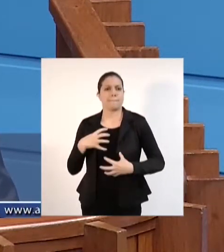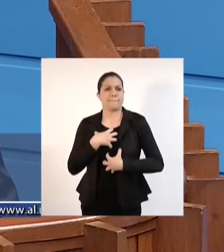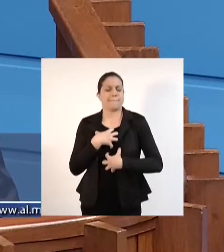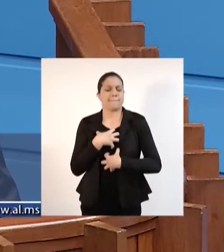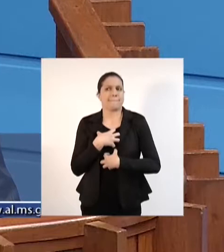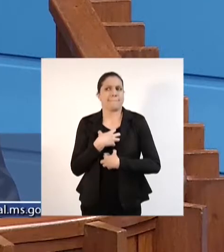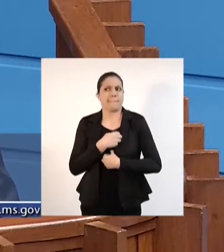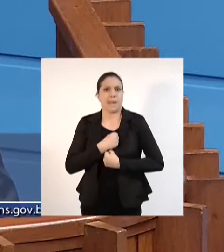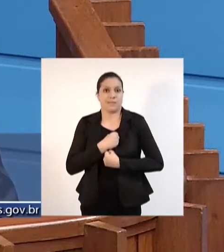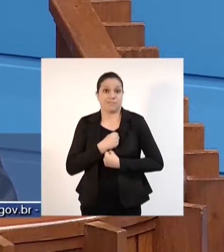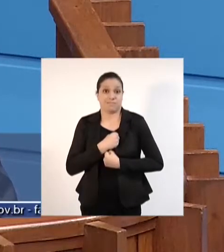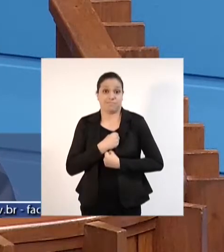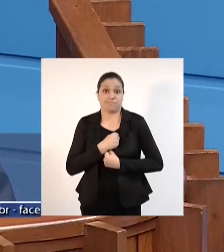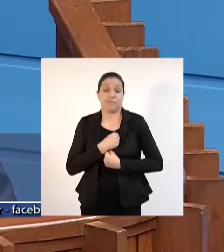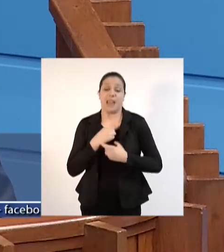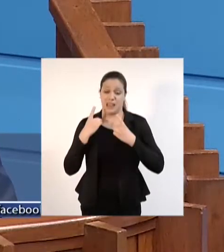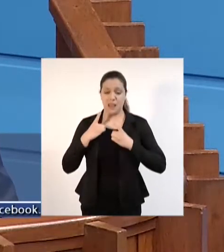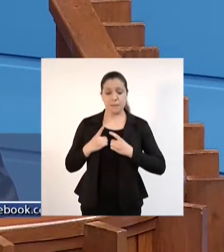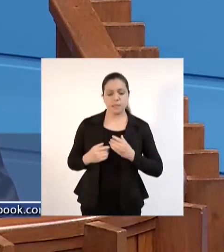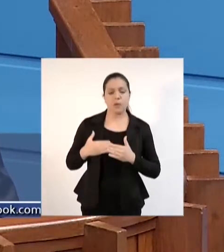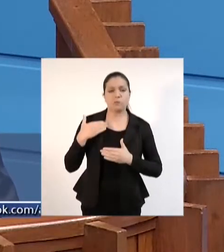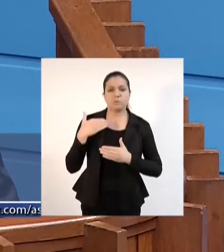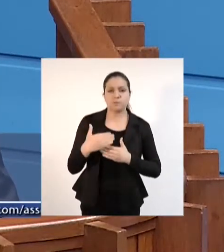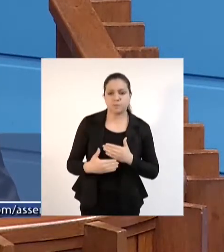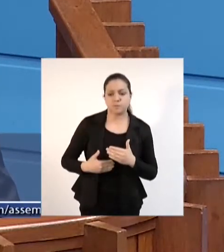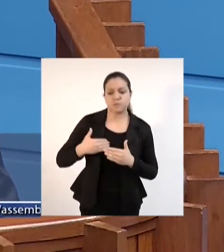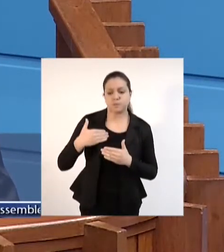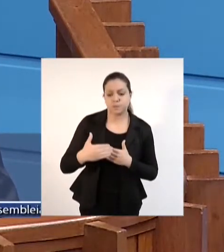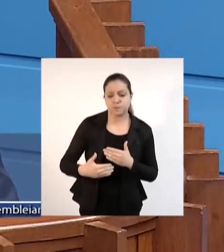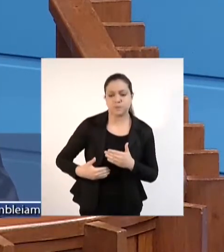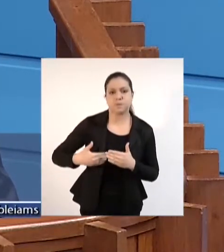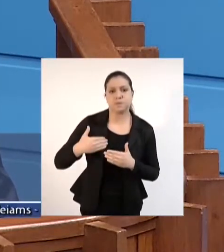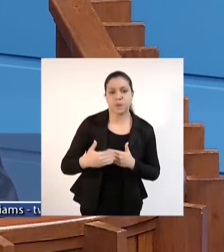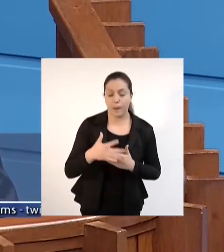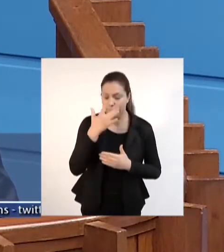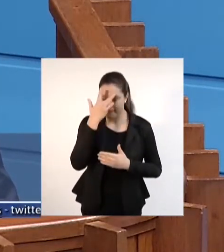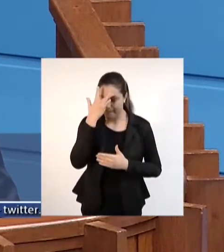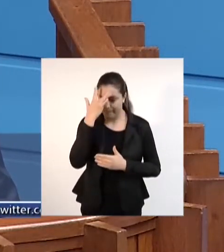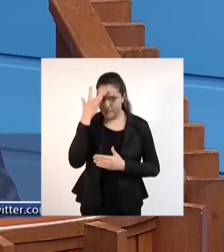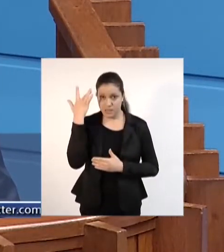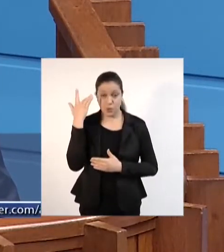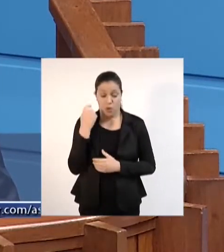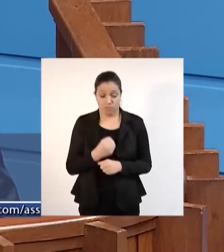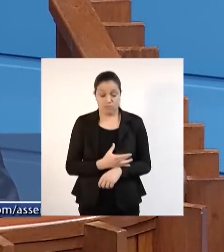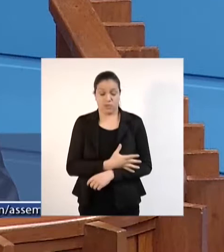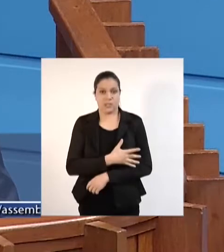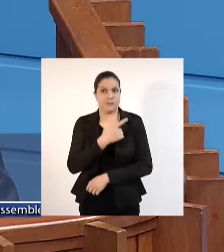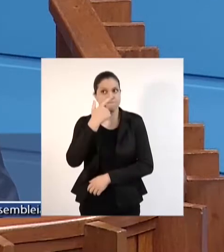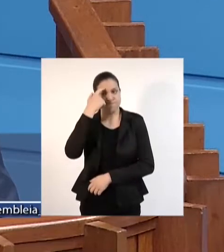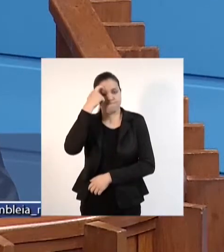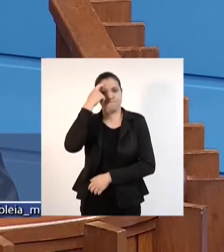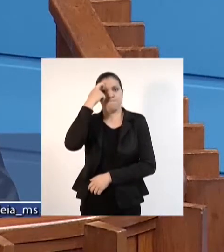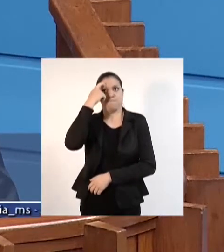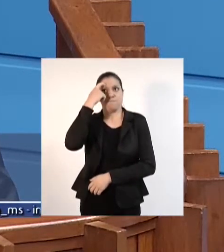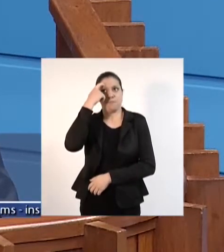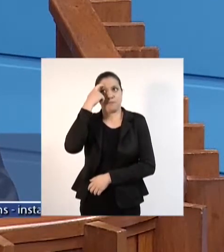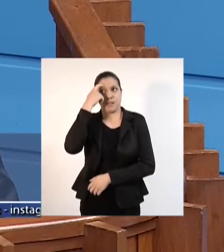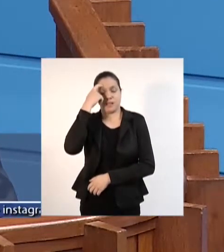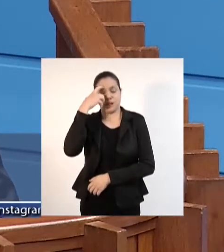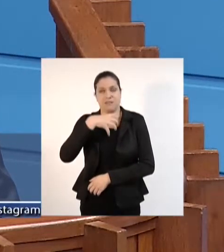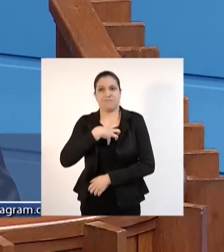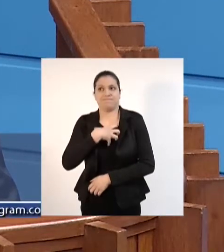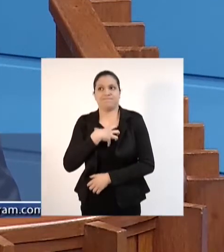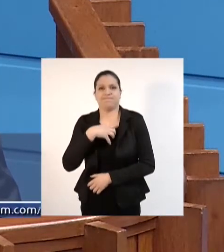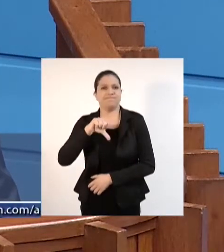a pessoa aos poucos, e por causa de um gatilho emocional disparado é que acaba vindo à